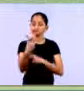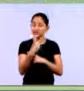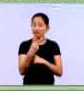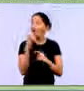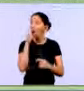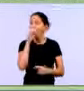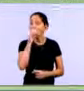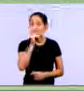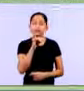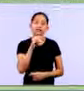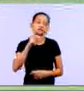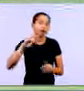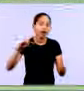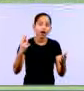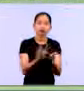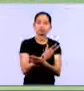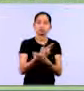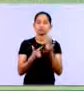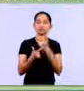despesas extraordinárias